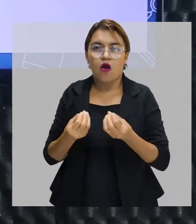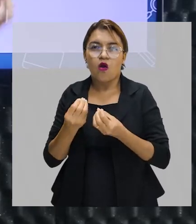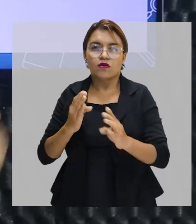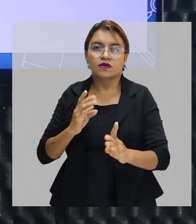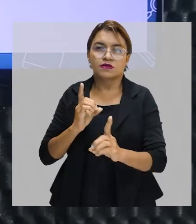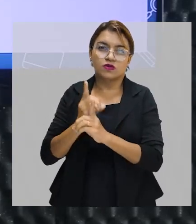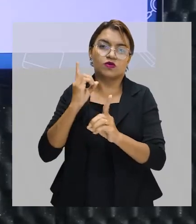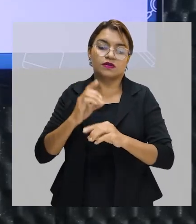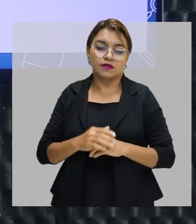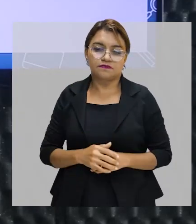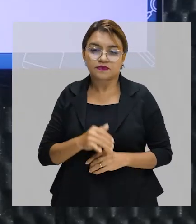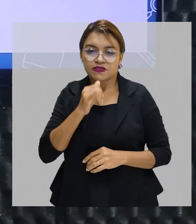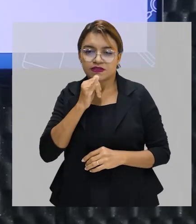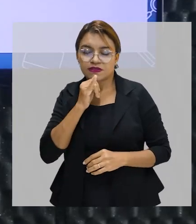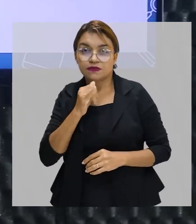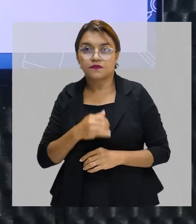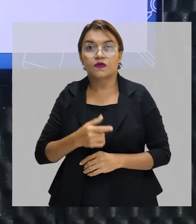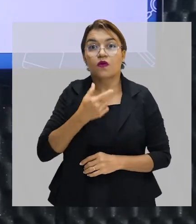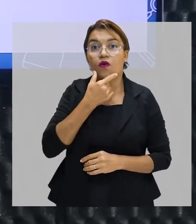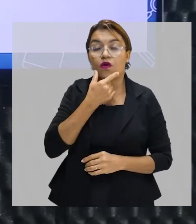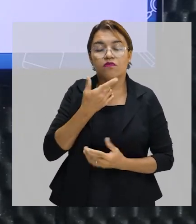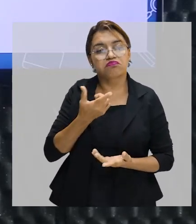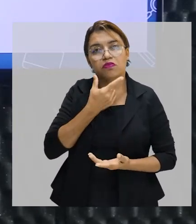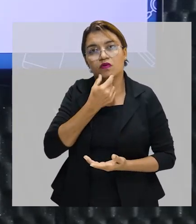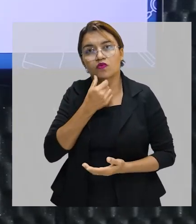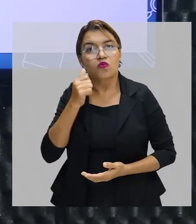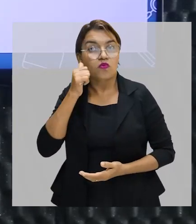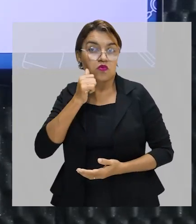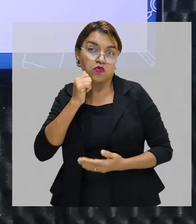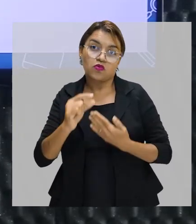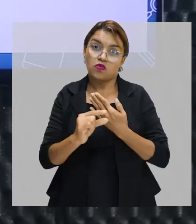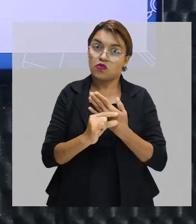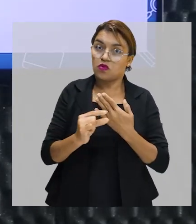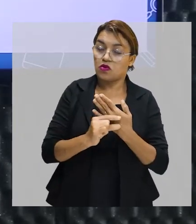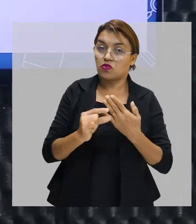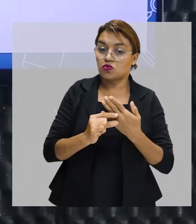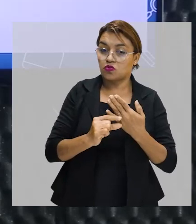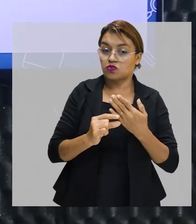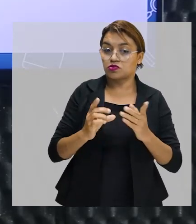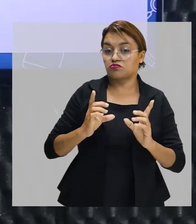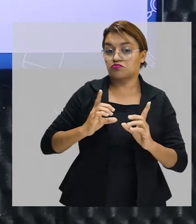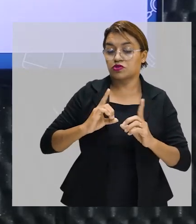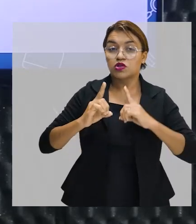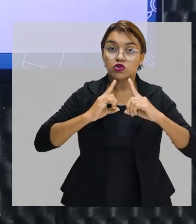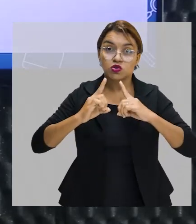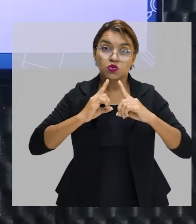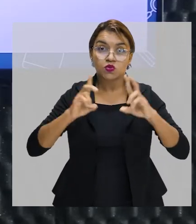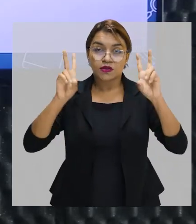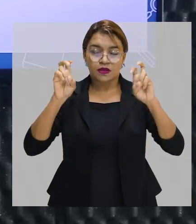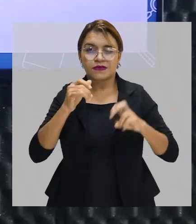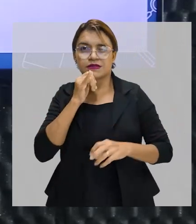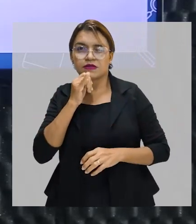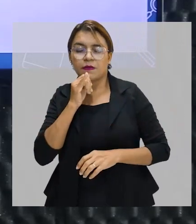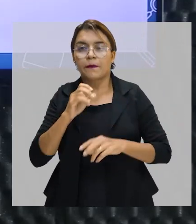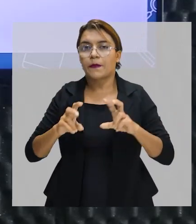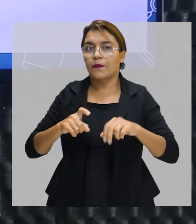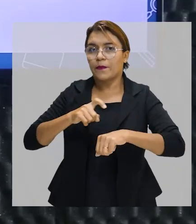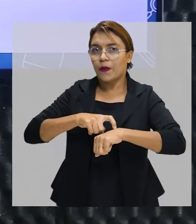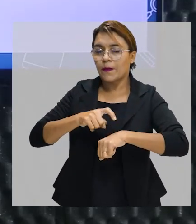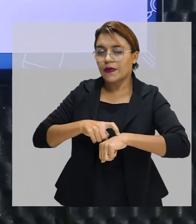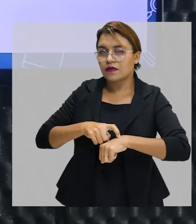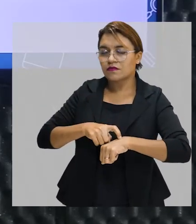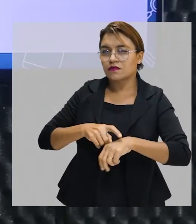que autores, que autoras discutem aquele tema. Então, quando eu vou falar de um assunto, eu